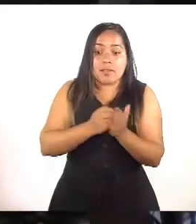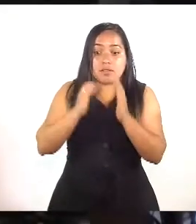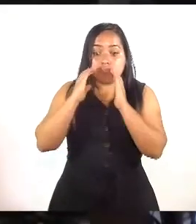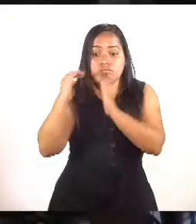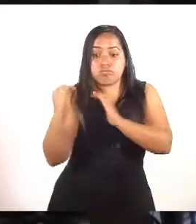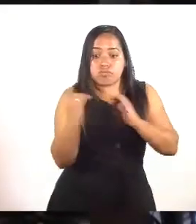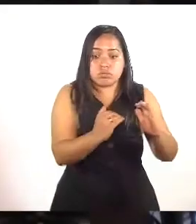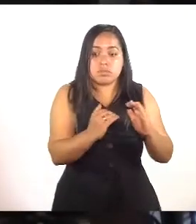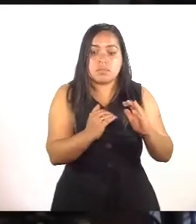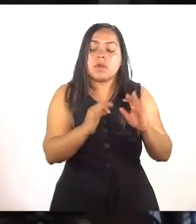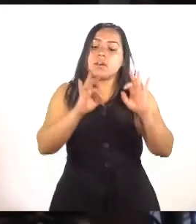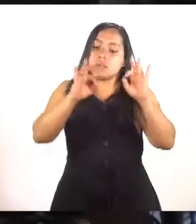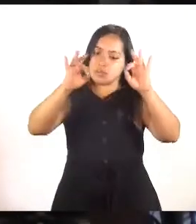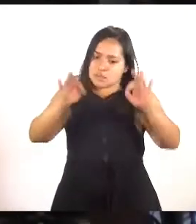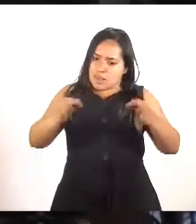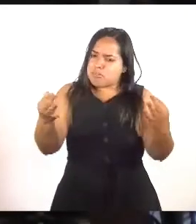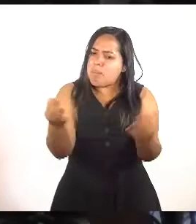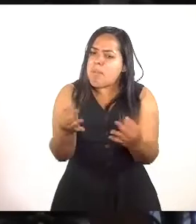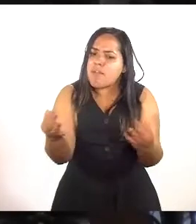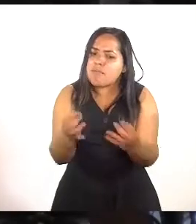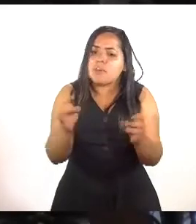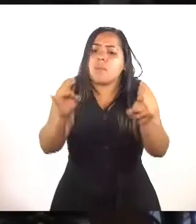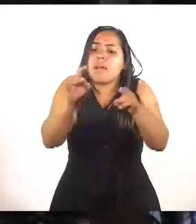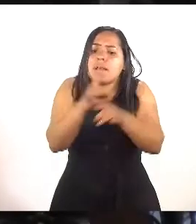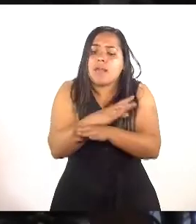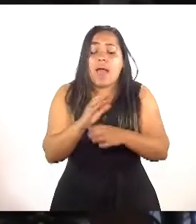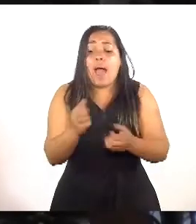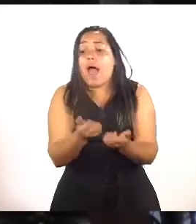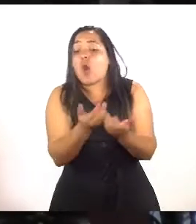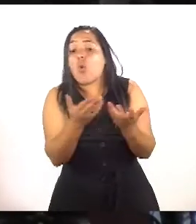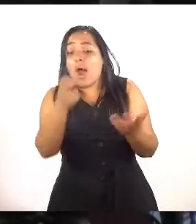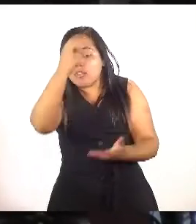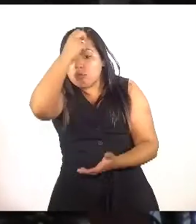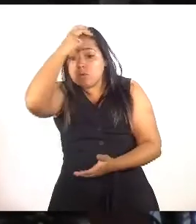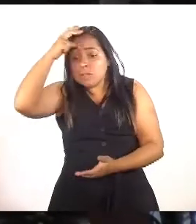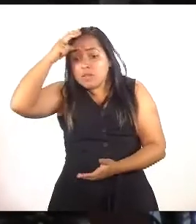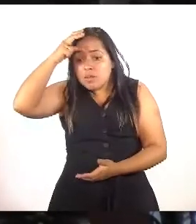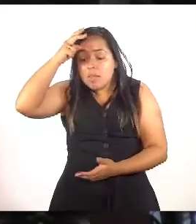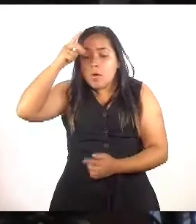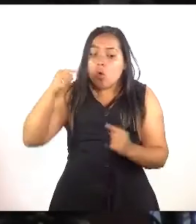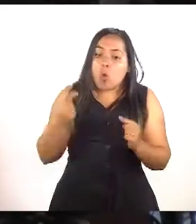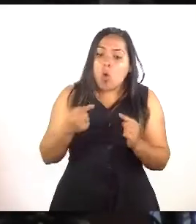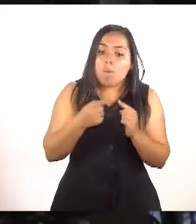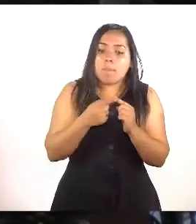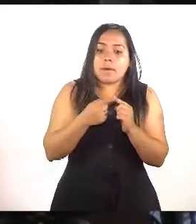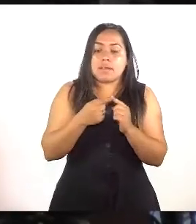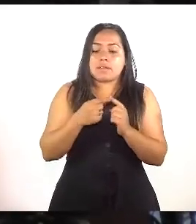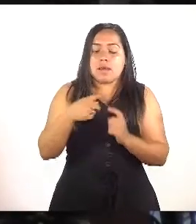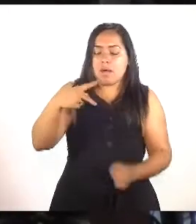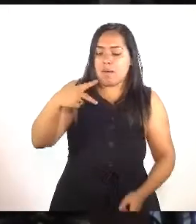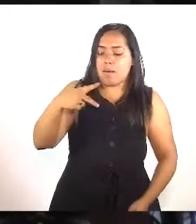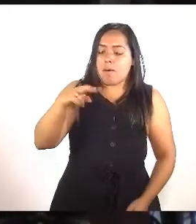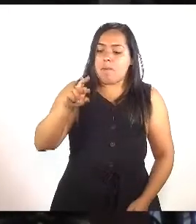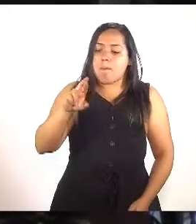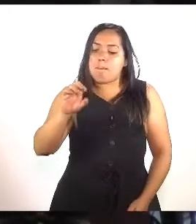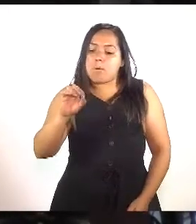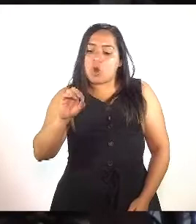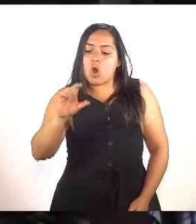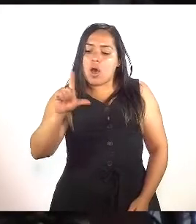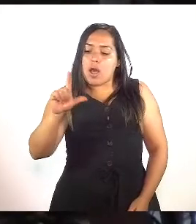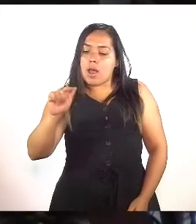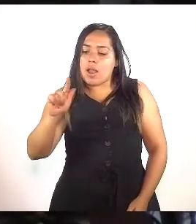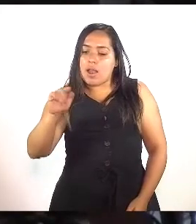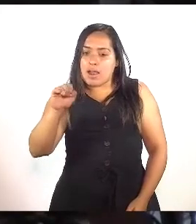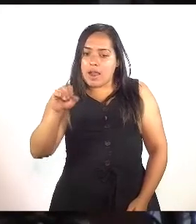Para encerrar, o senhor saberia me dizer quais municípios são cobertos pelas concessionárias Prolagos e Águas de